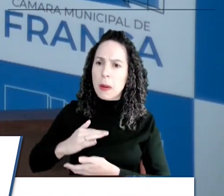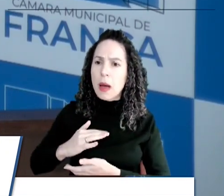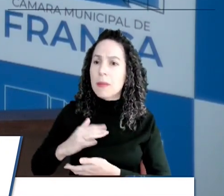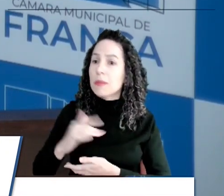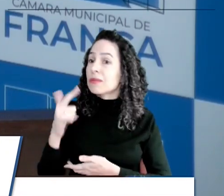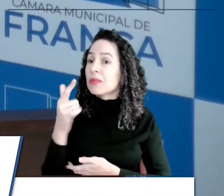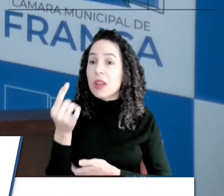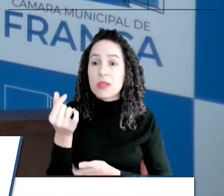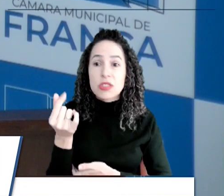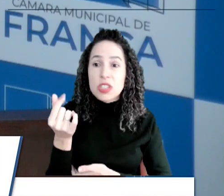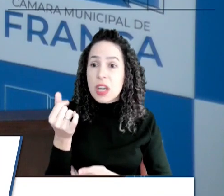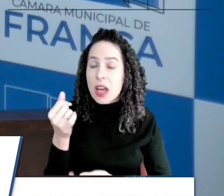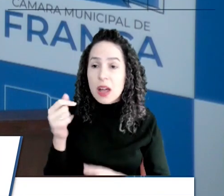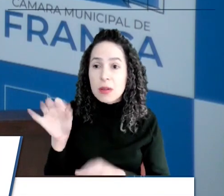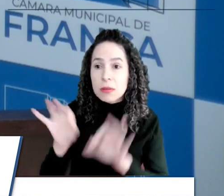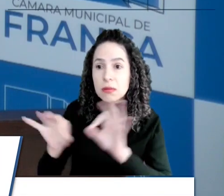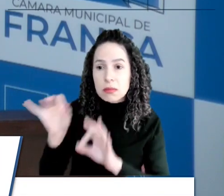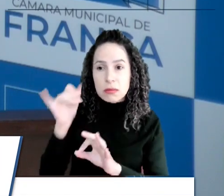prevenção.